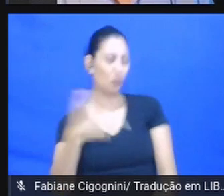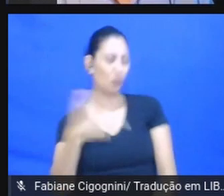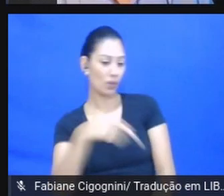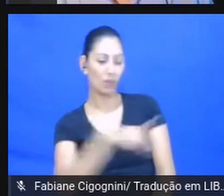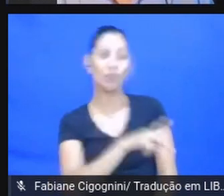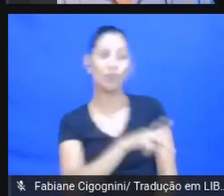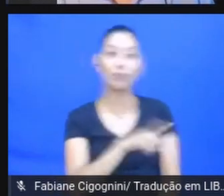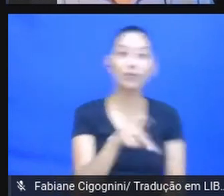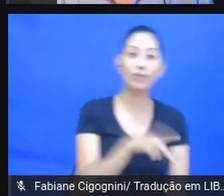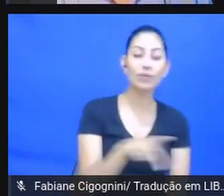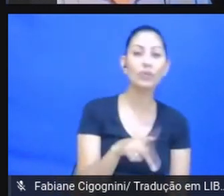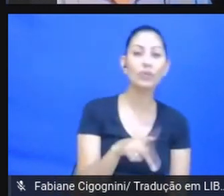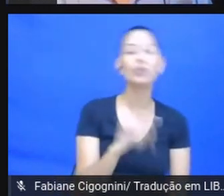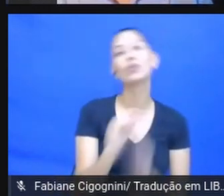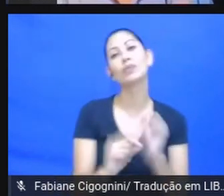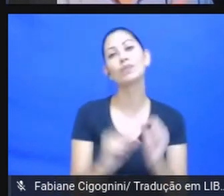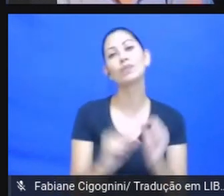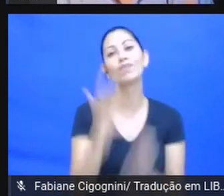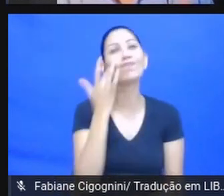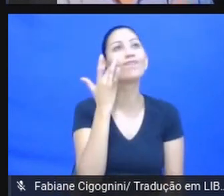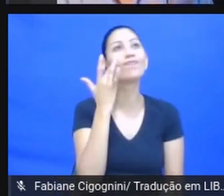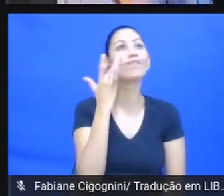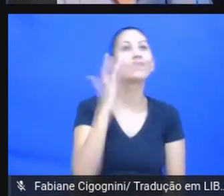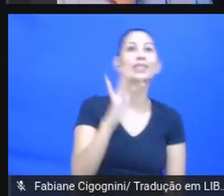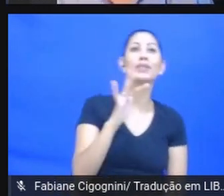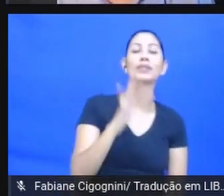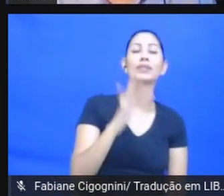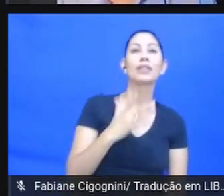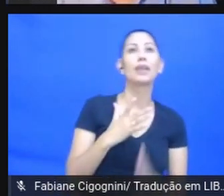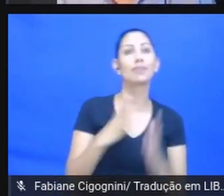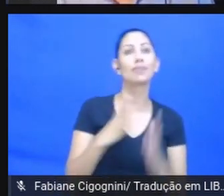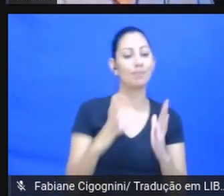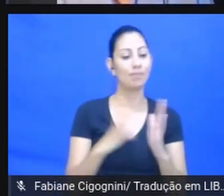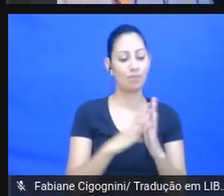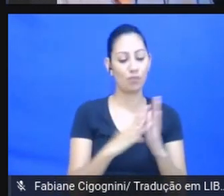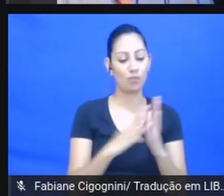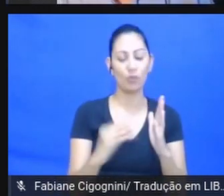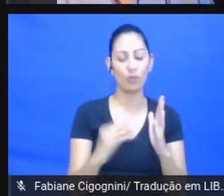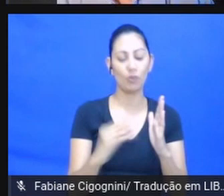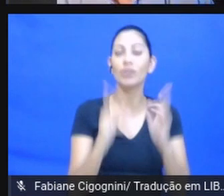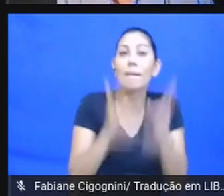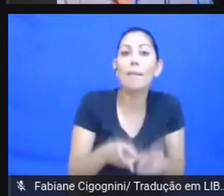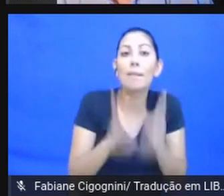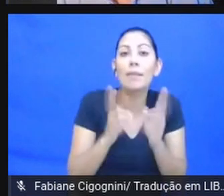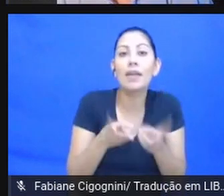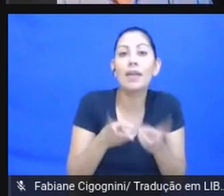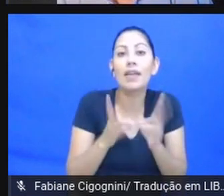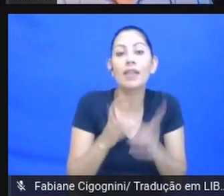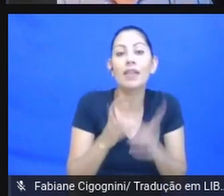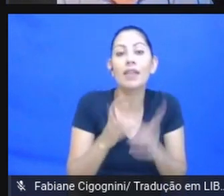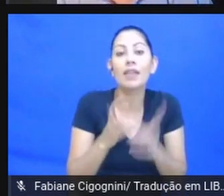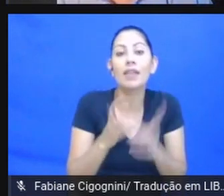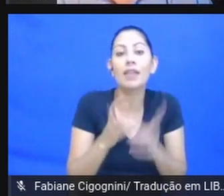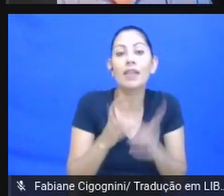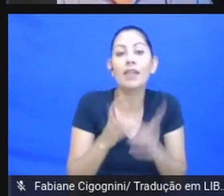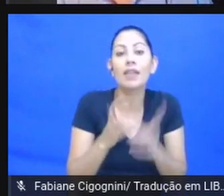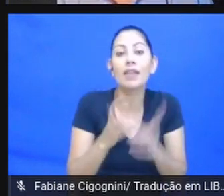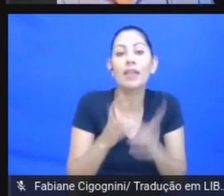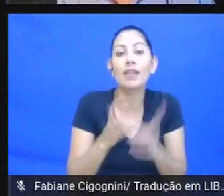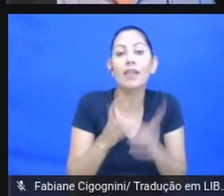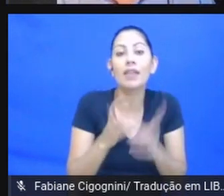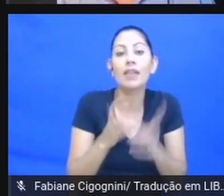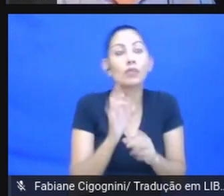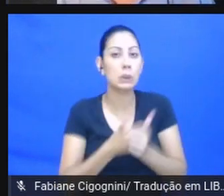aqueles que não sabem sair um pouquinho do PowerPoint, que ficam um pouco